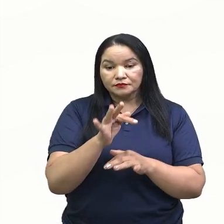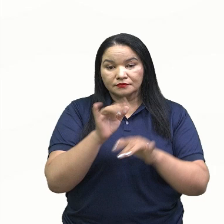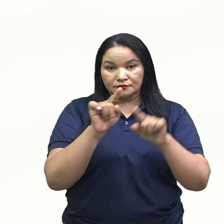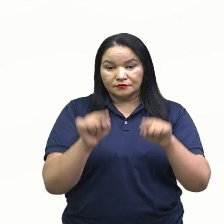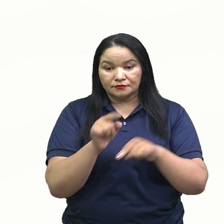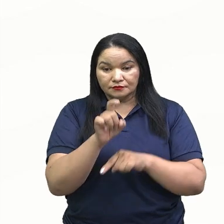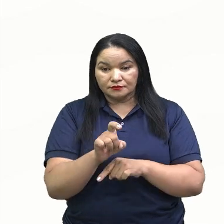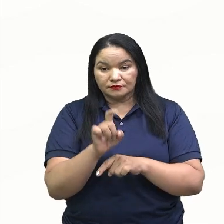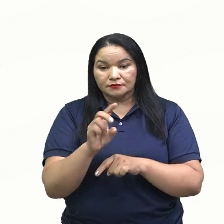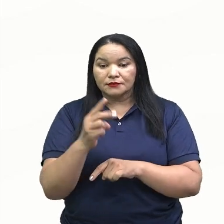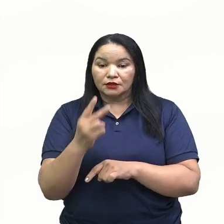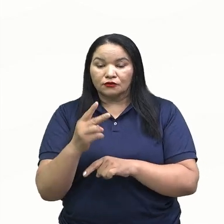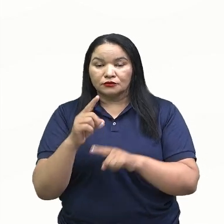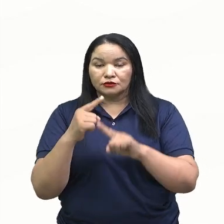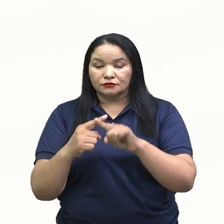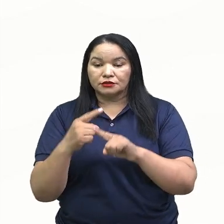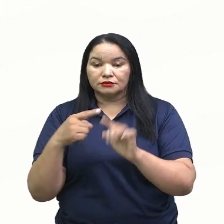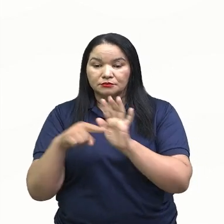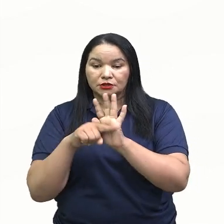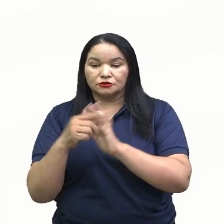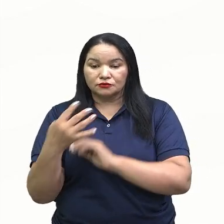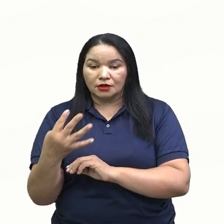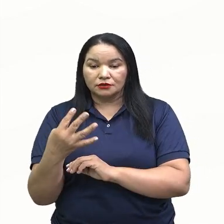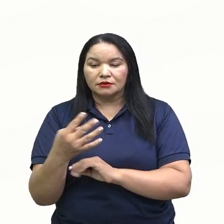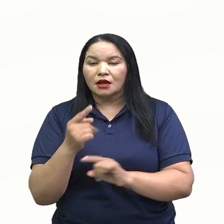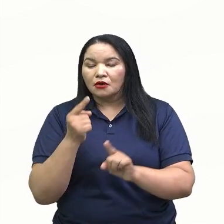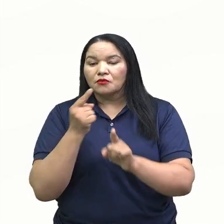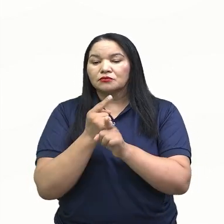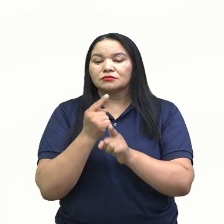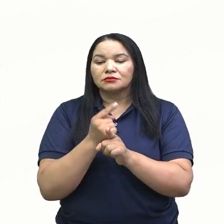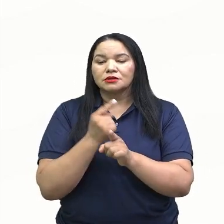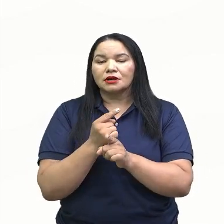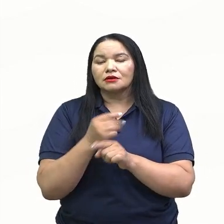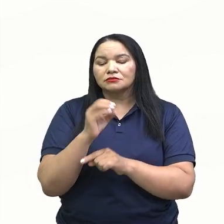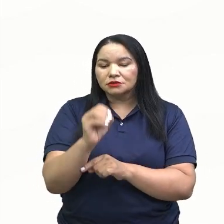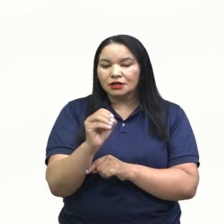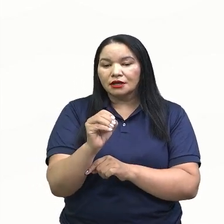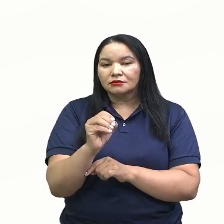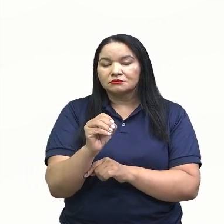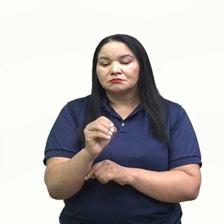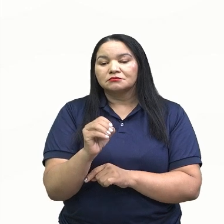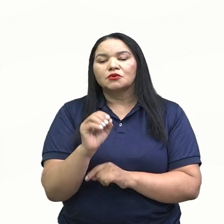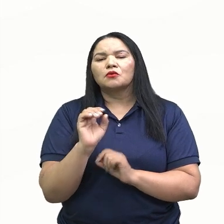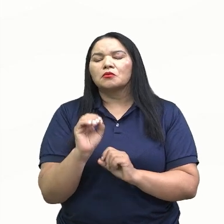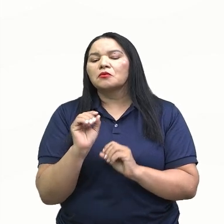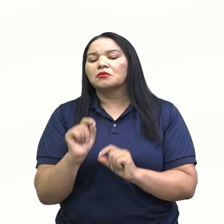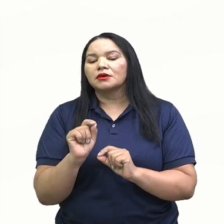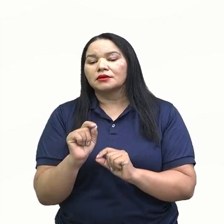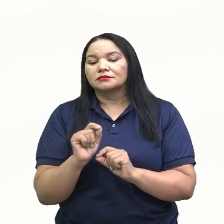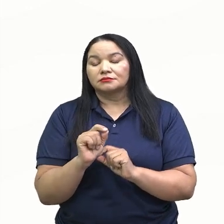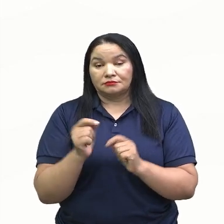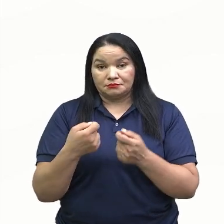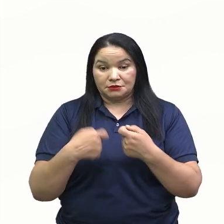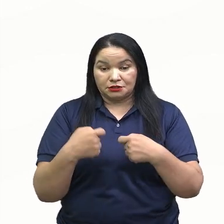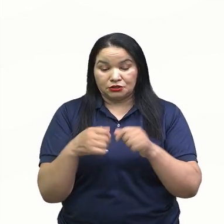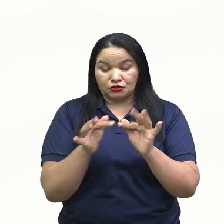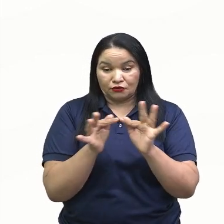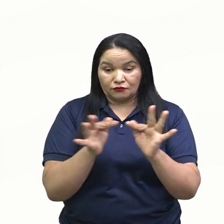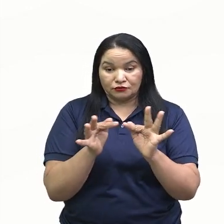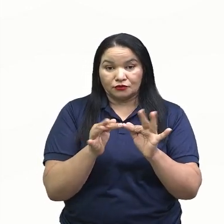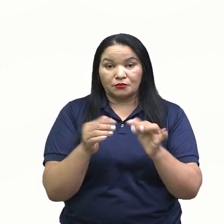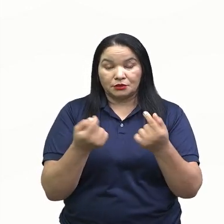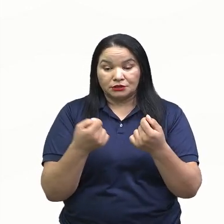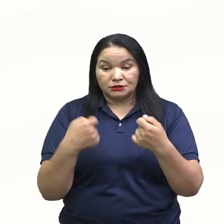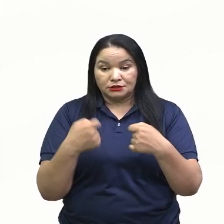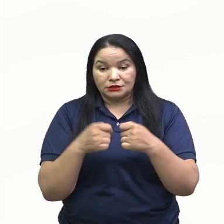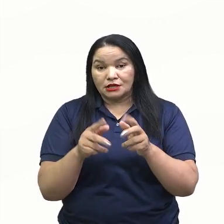4, qual é o primeiro passo para que eu encontre ali o zero da função? Eu vou pegar esta função e vou igualar a